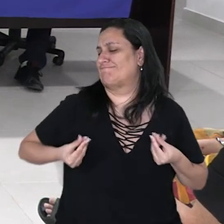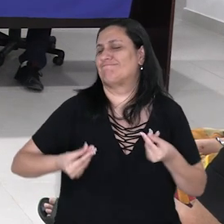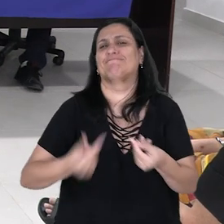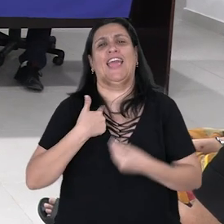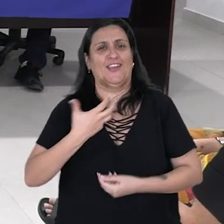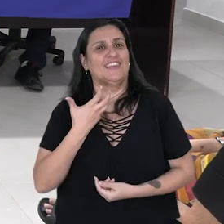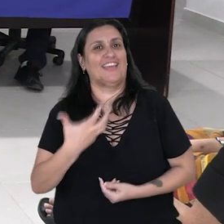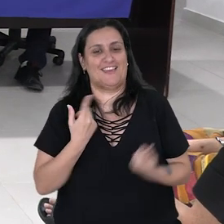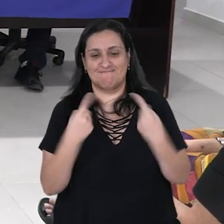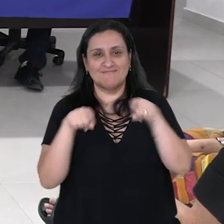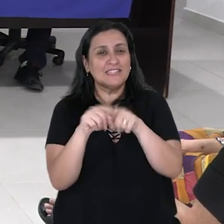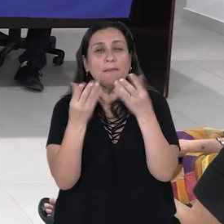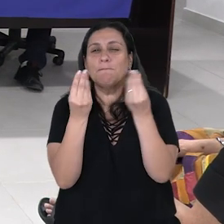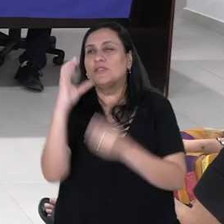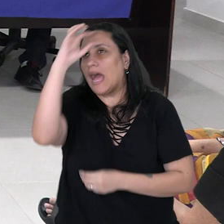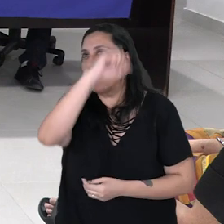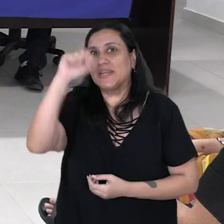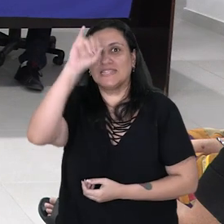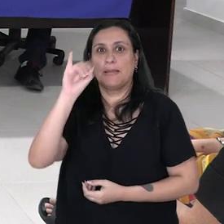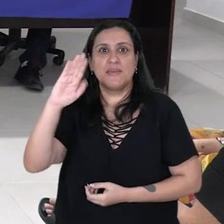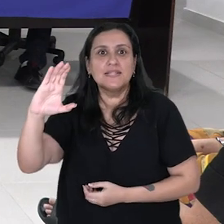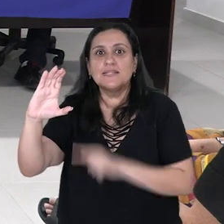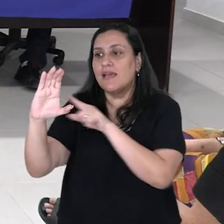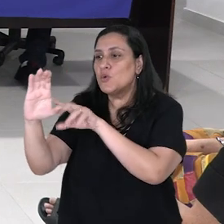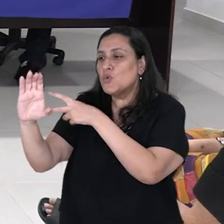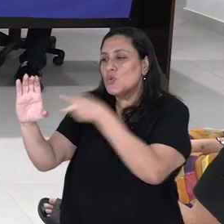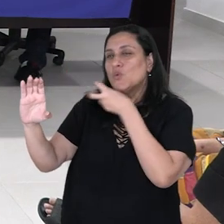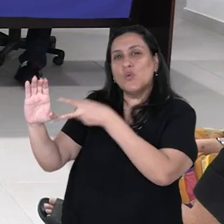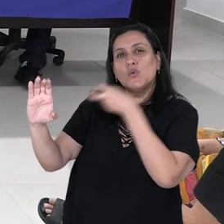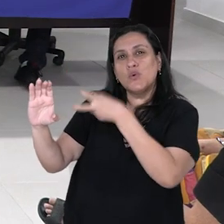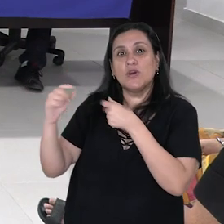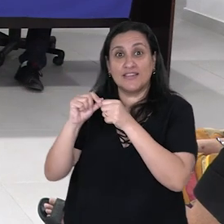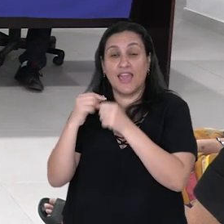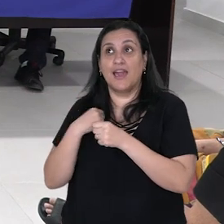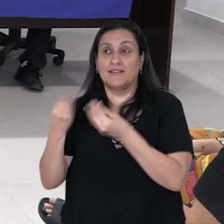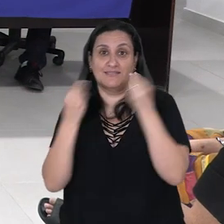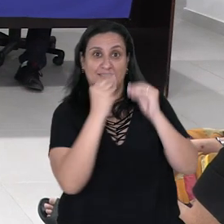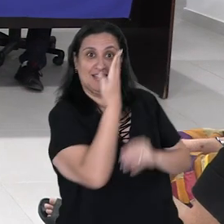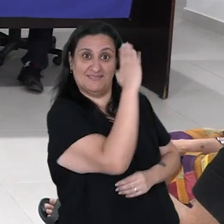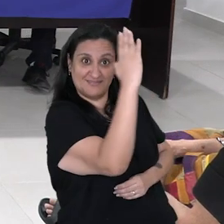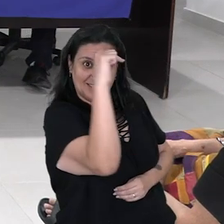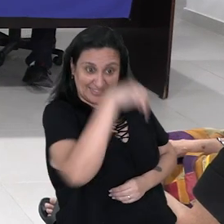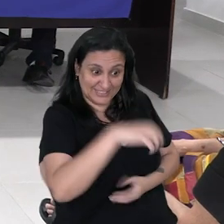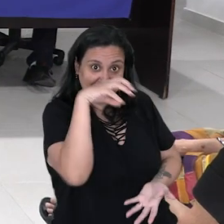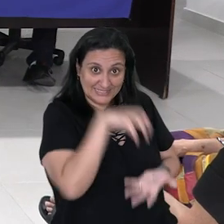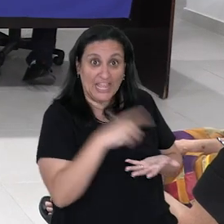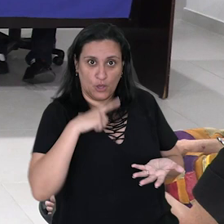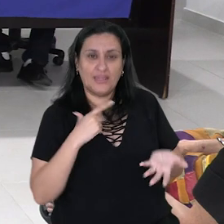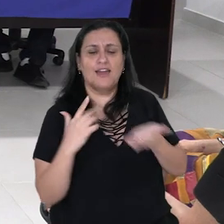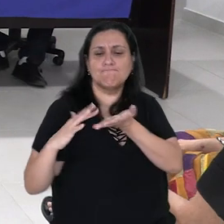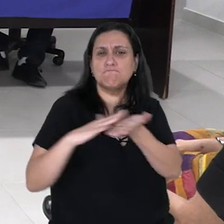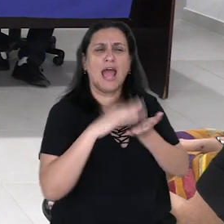tá? Porque a gente tem muito a aprender com vocês, a gente quer tornar essa biblioteca, inclusive, acessível, com muitas obras